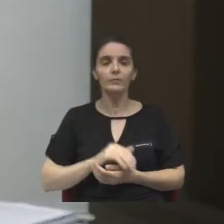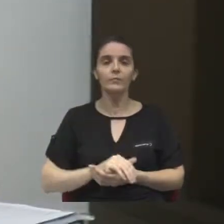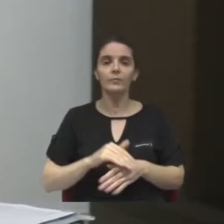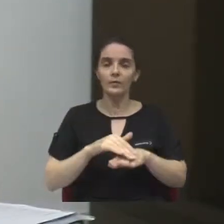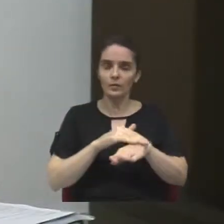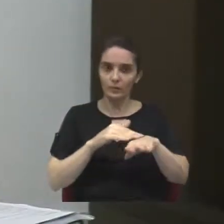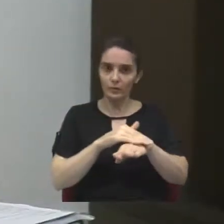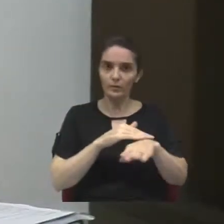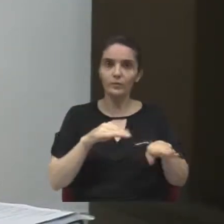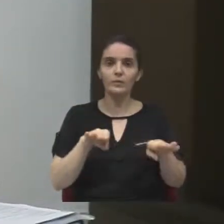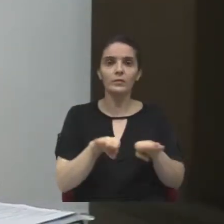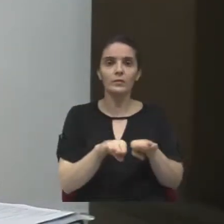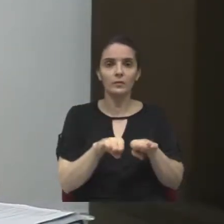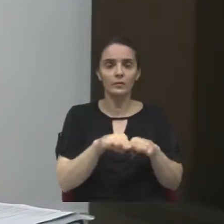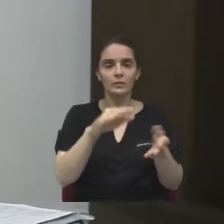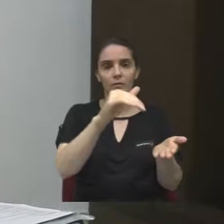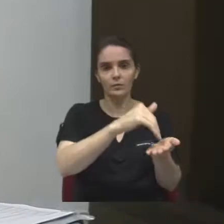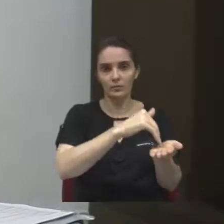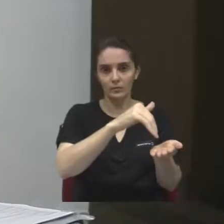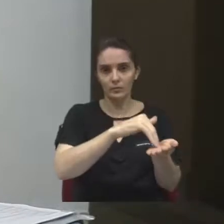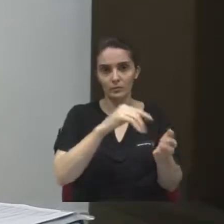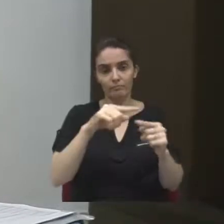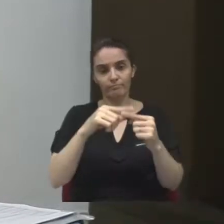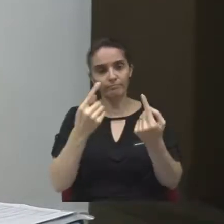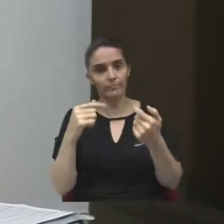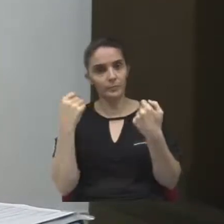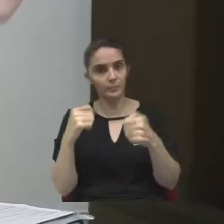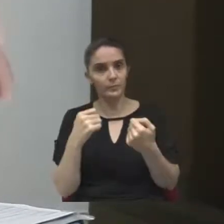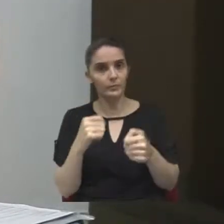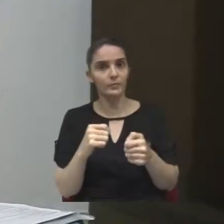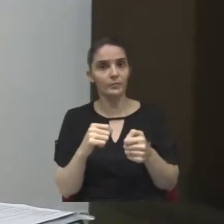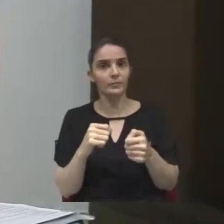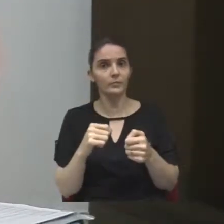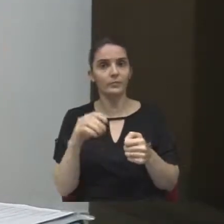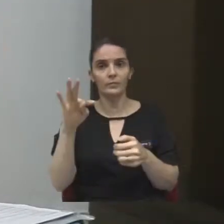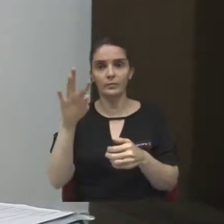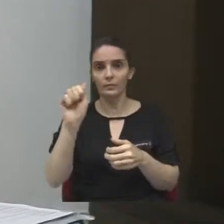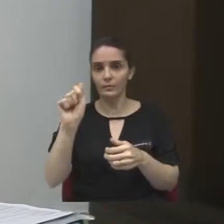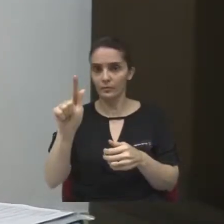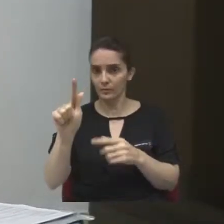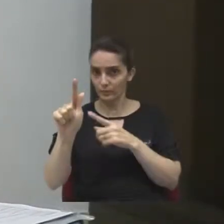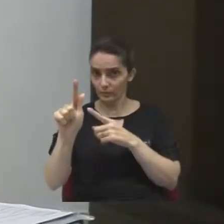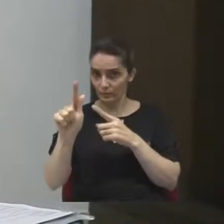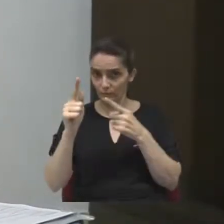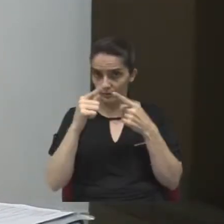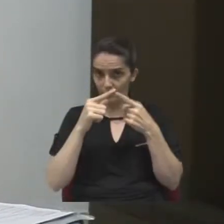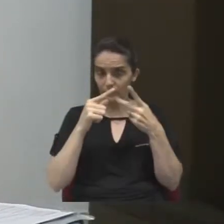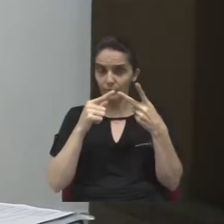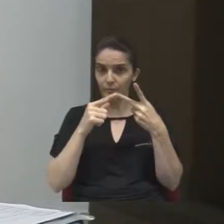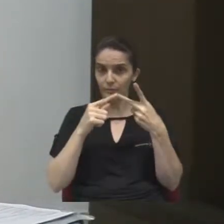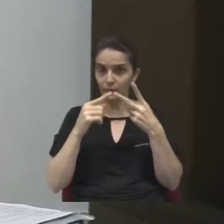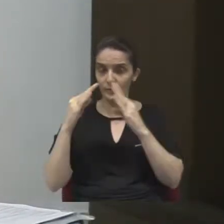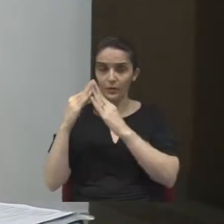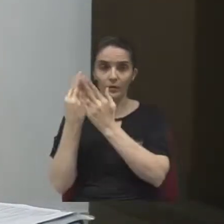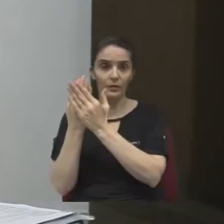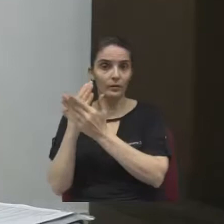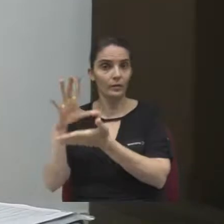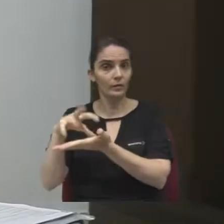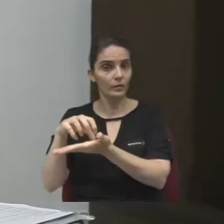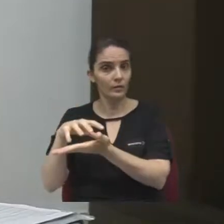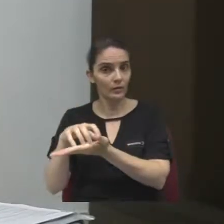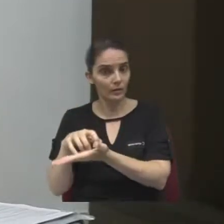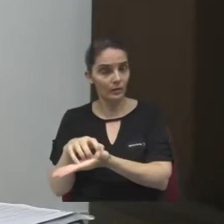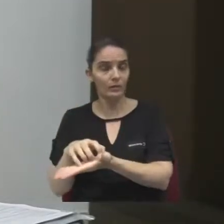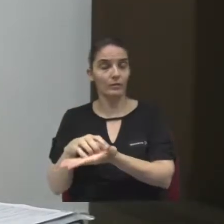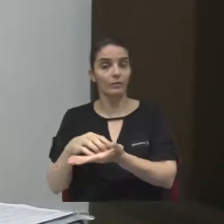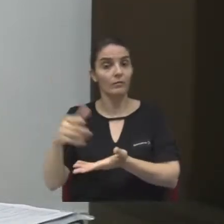com o secretário, mas precisamos definir. Está aqui uma coisa, vagas de creche, outra, espero que realmente na